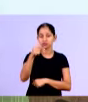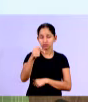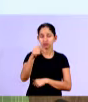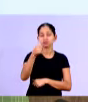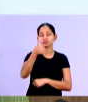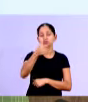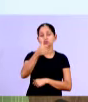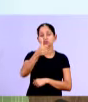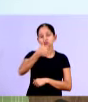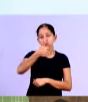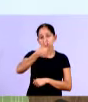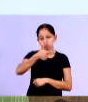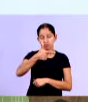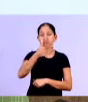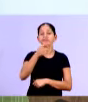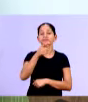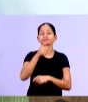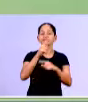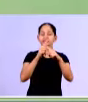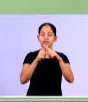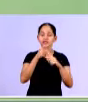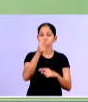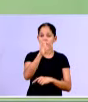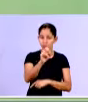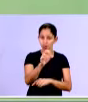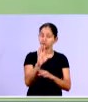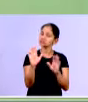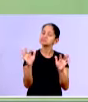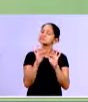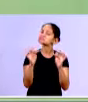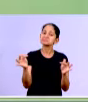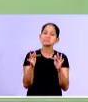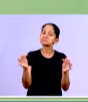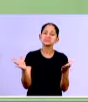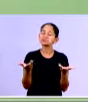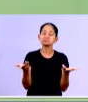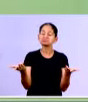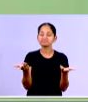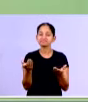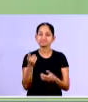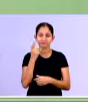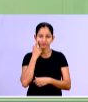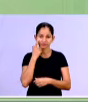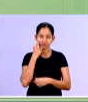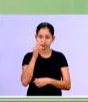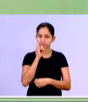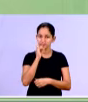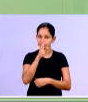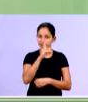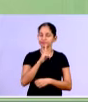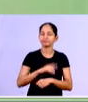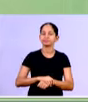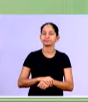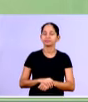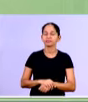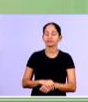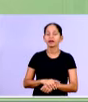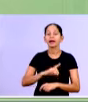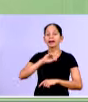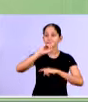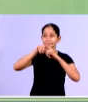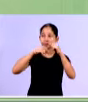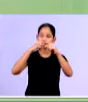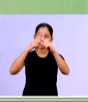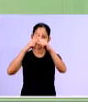2.712,50. É simples, gente, é muito simples, ó. Multiplica. Depois que